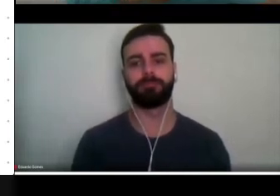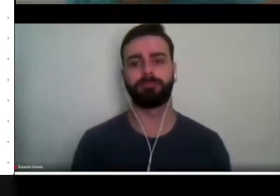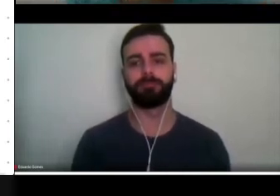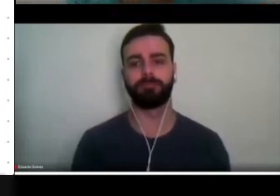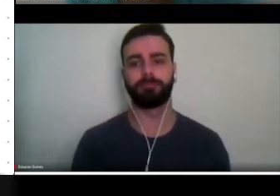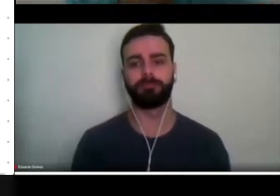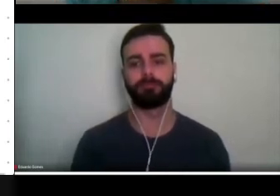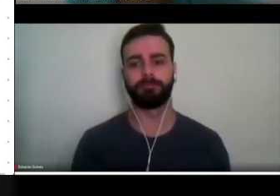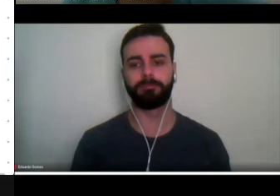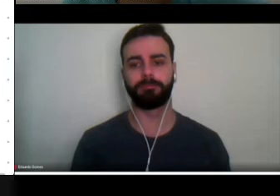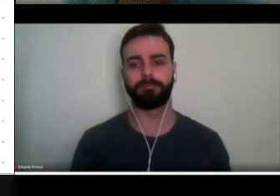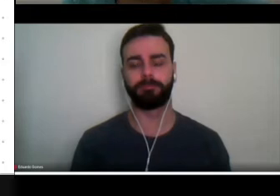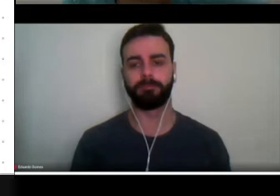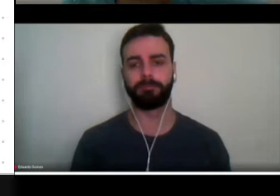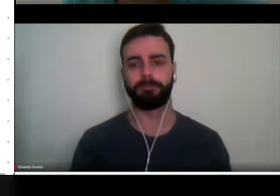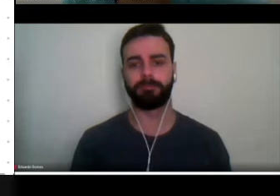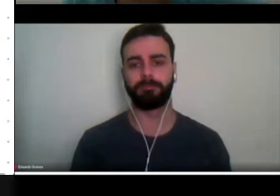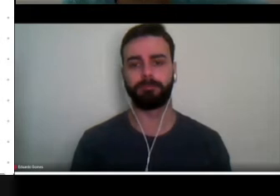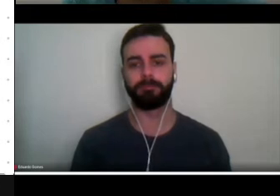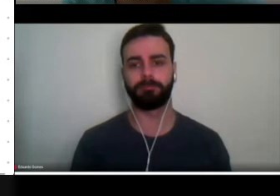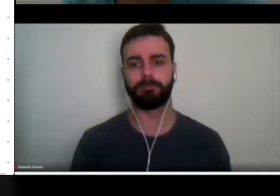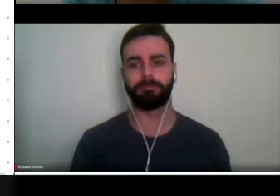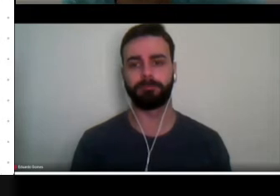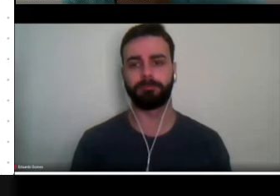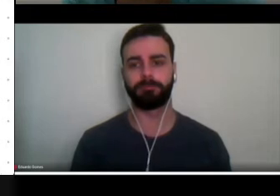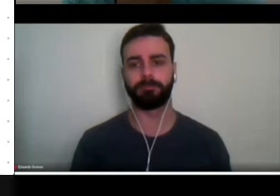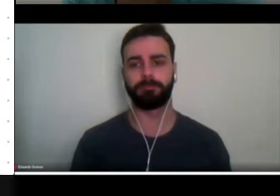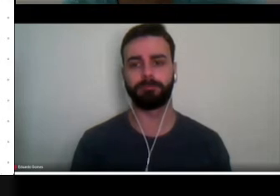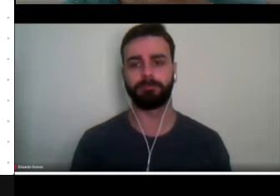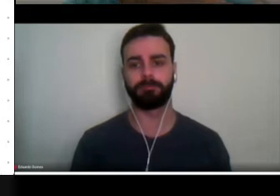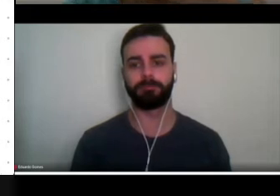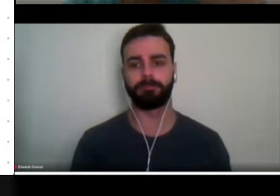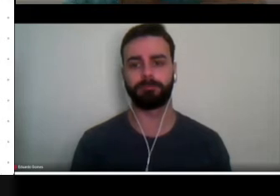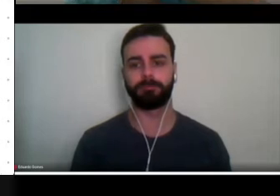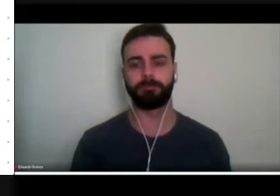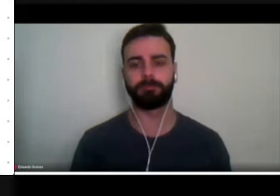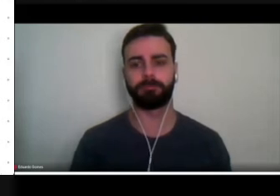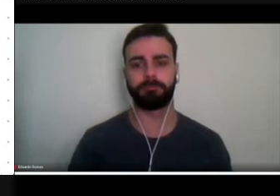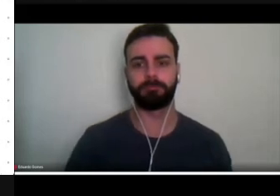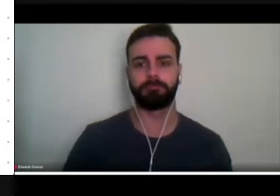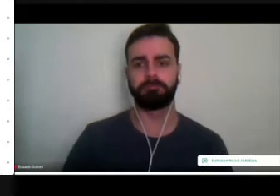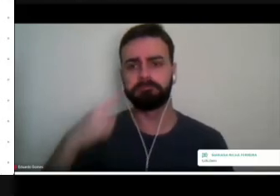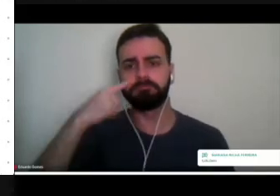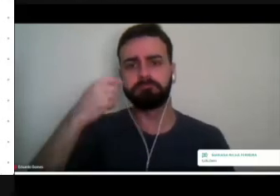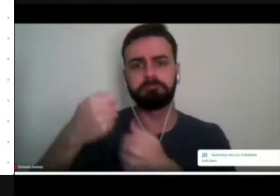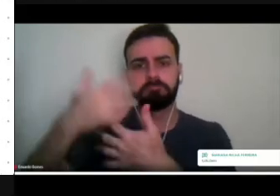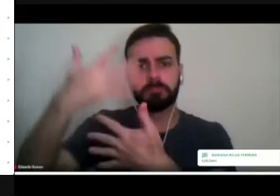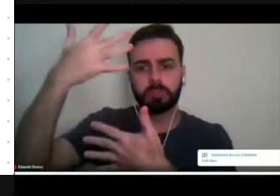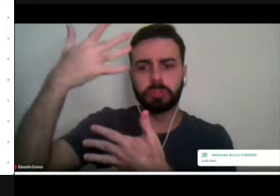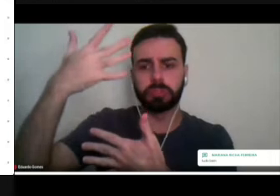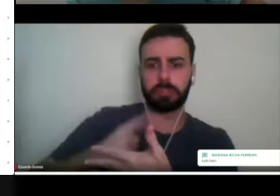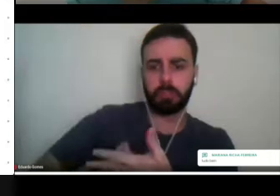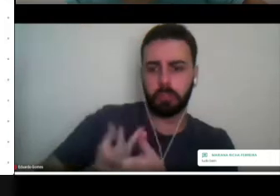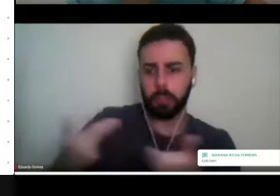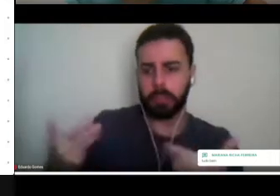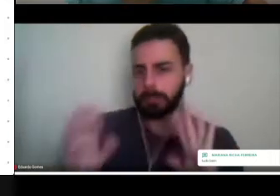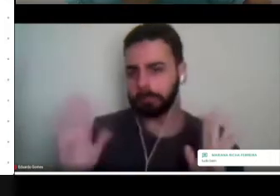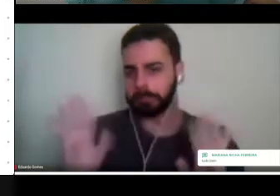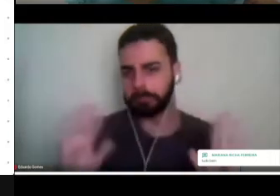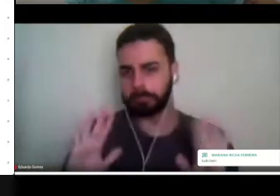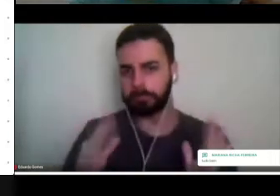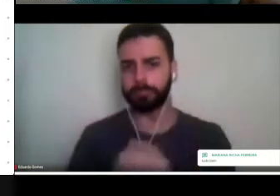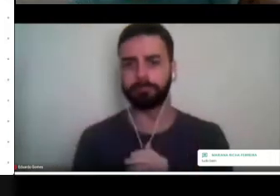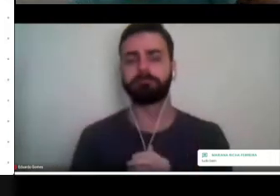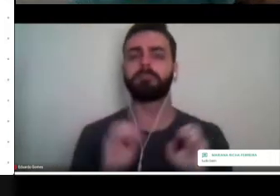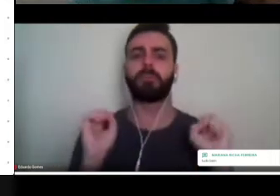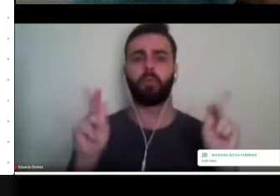Deixa eu ver se tem alguém falando alguma coisa aqui, eu tô... Então, beleza. Tá tranquilo, professora. Então, gente, é o